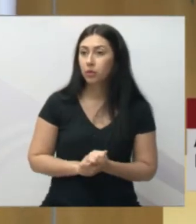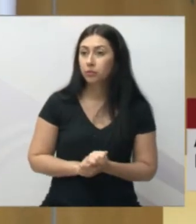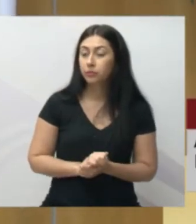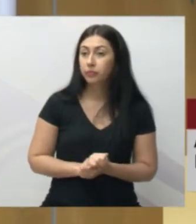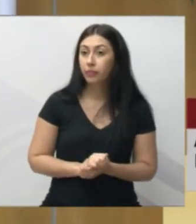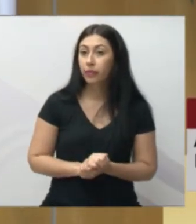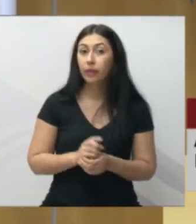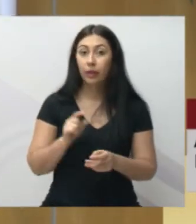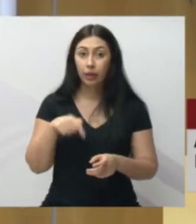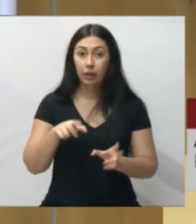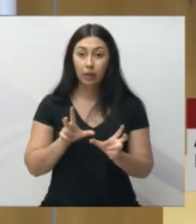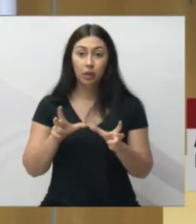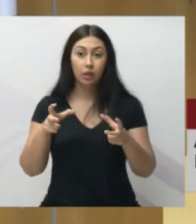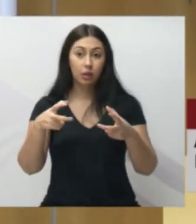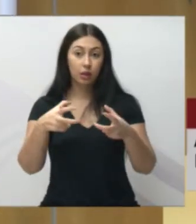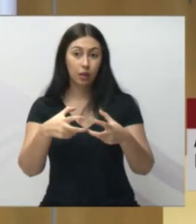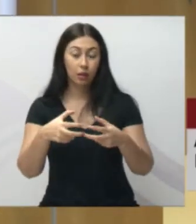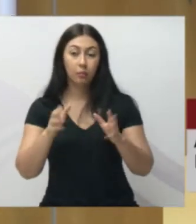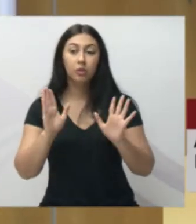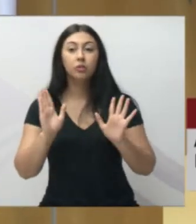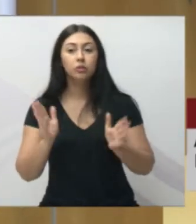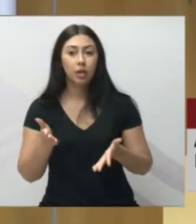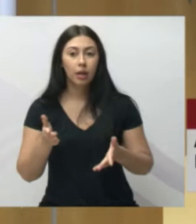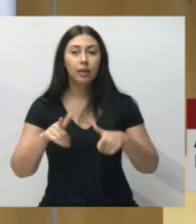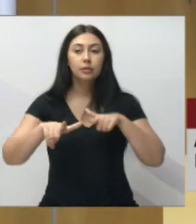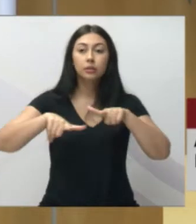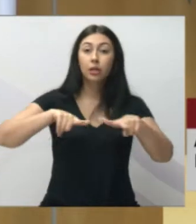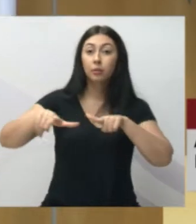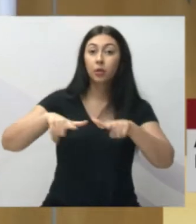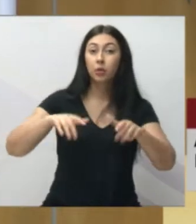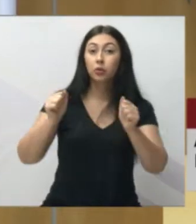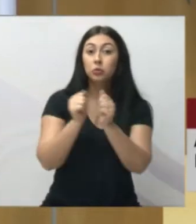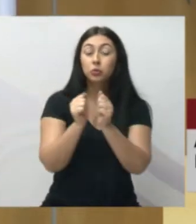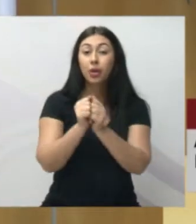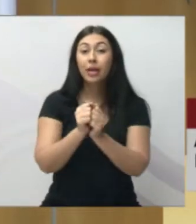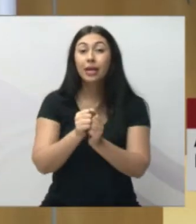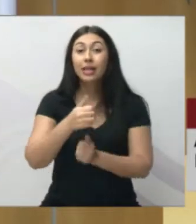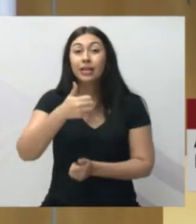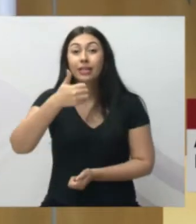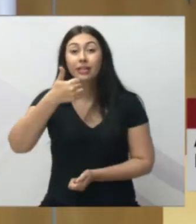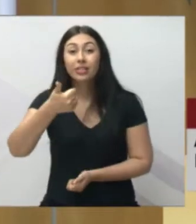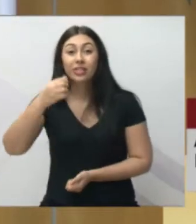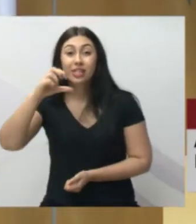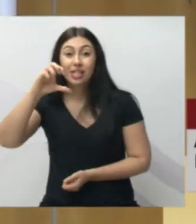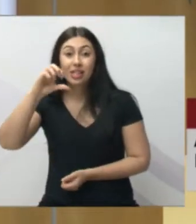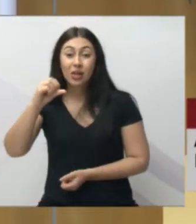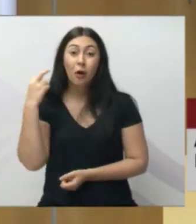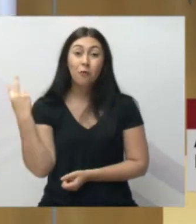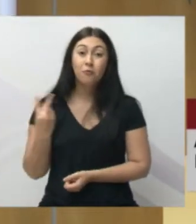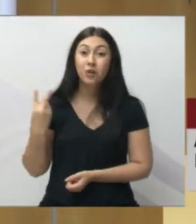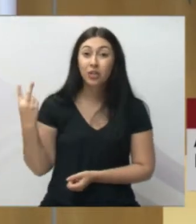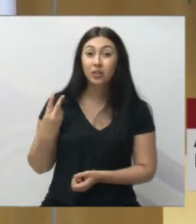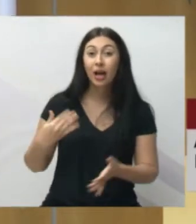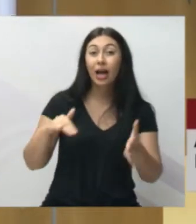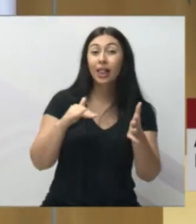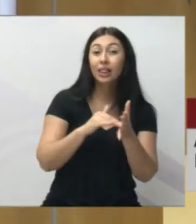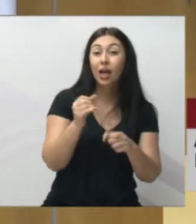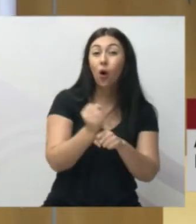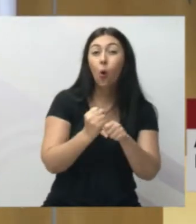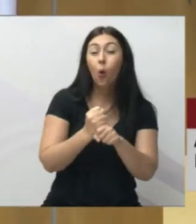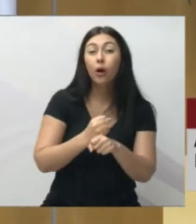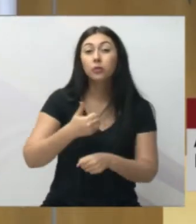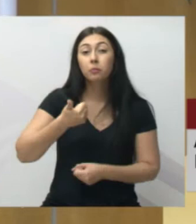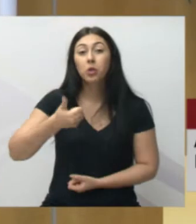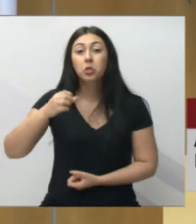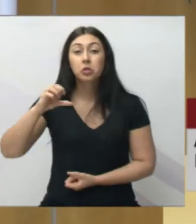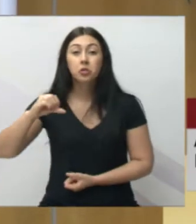Essa casa já foi trabalhada com 19 vereadores até o ano de 96, quando se